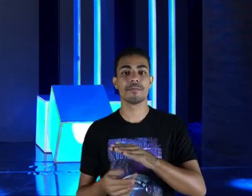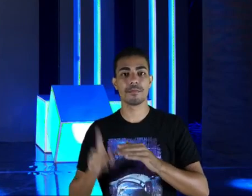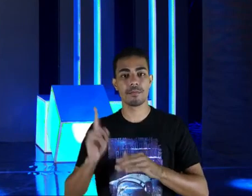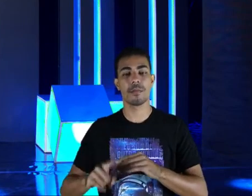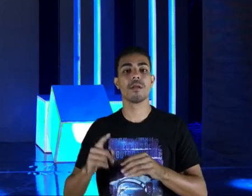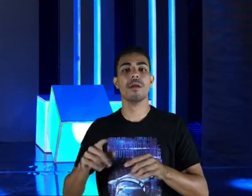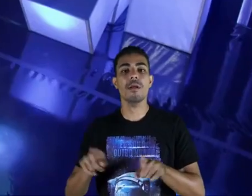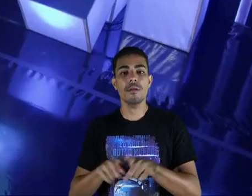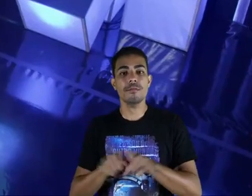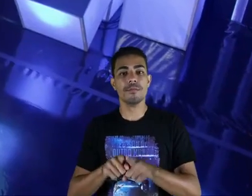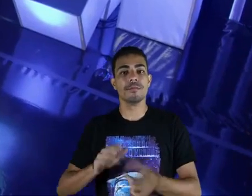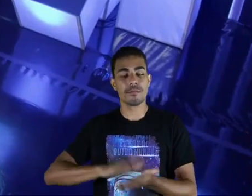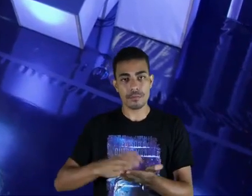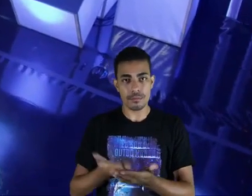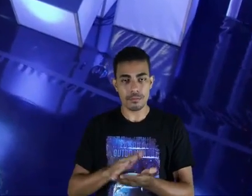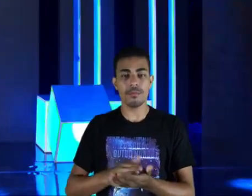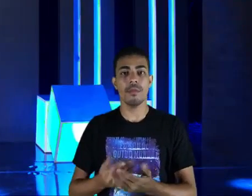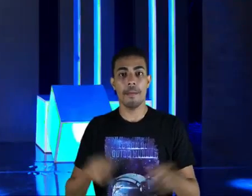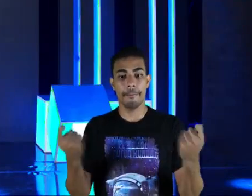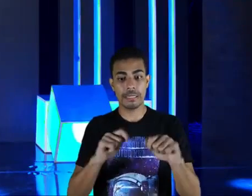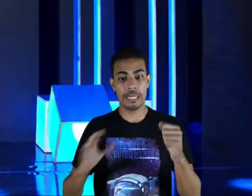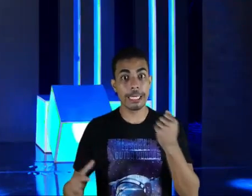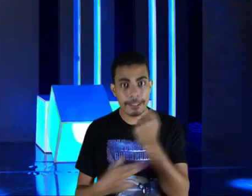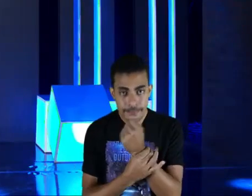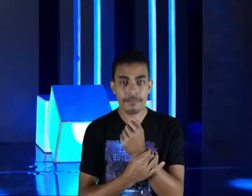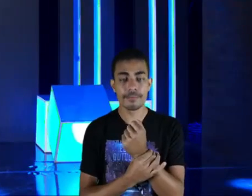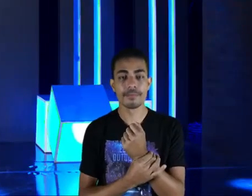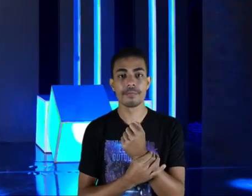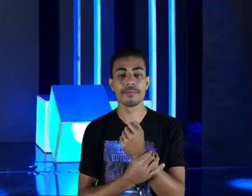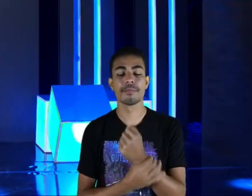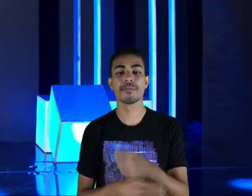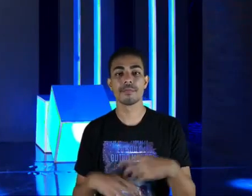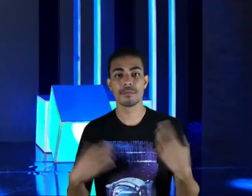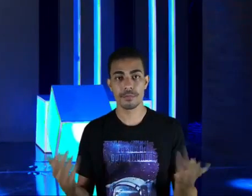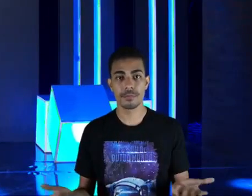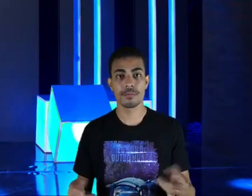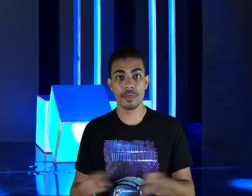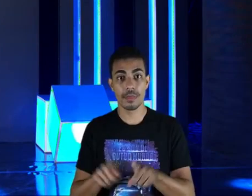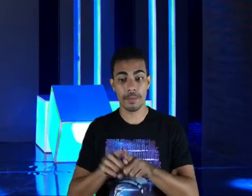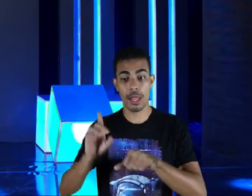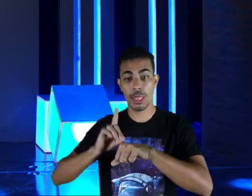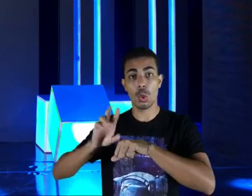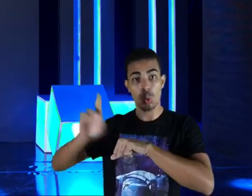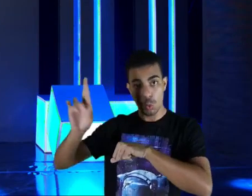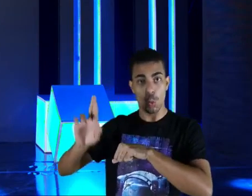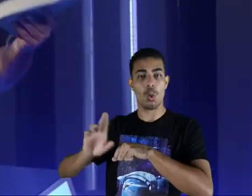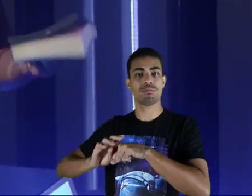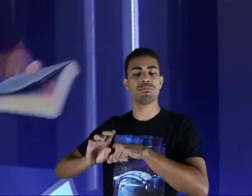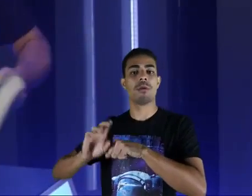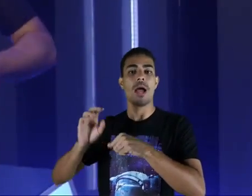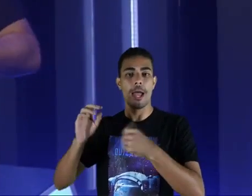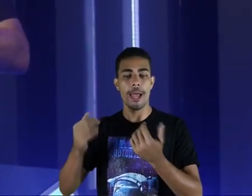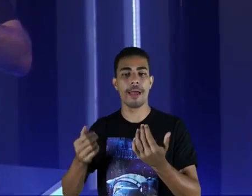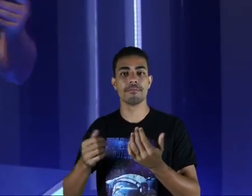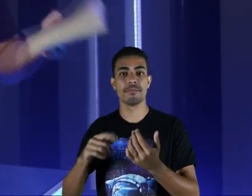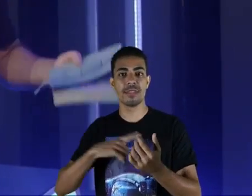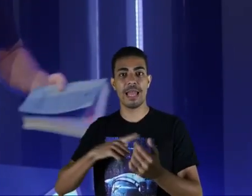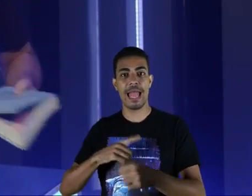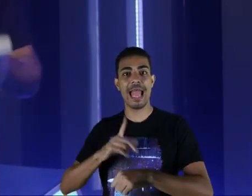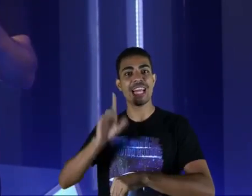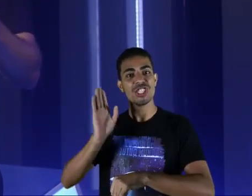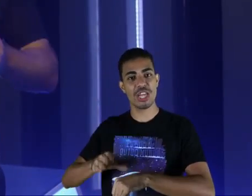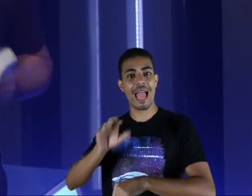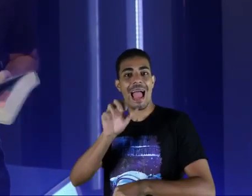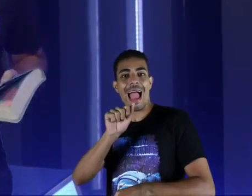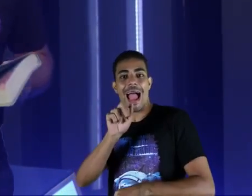de interpretação, nós temos que ter segurança. E é por isso que nós convidamos o Dr. Rodrigo Silva, arqueólogo. Você já conhece